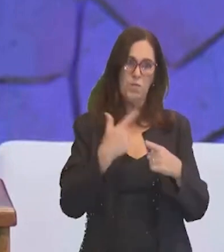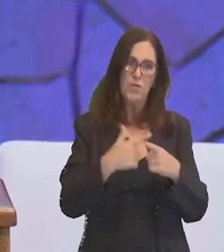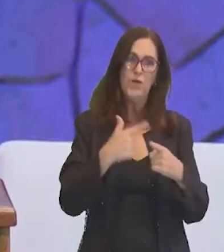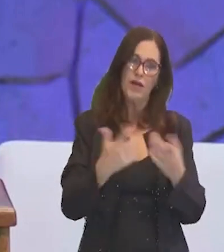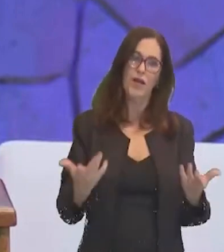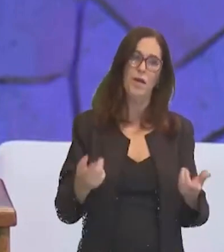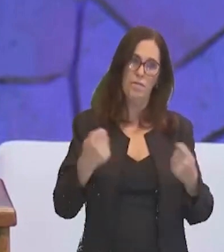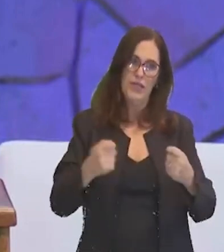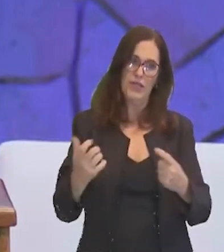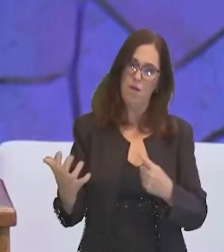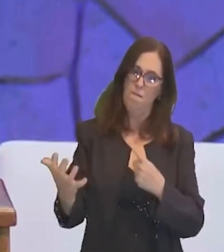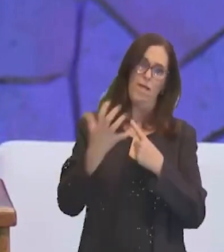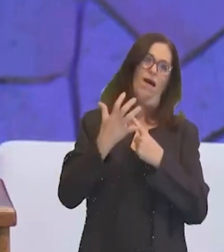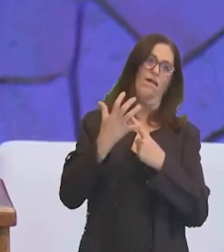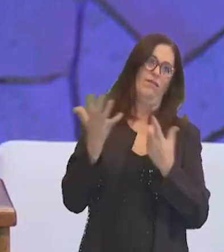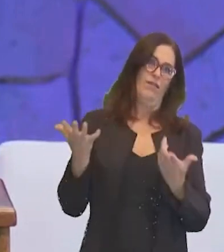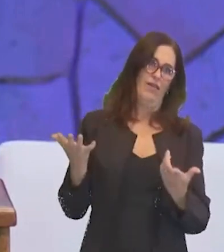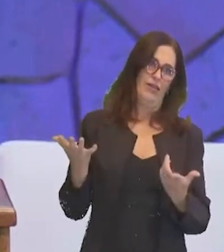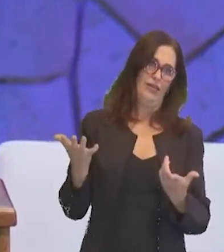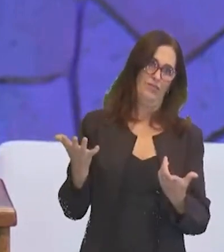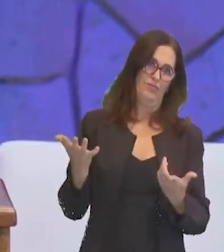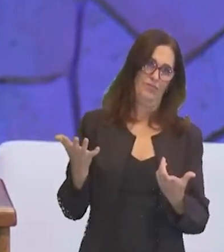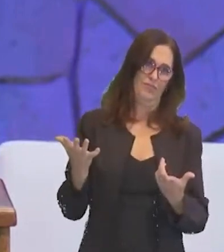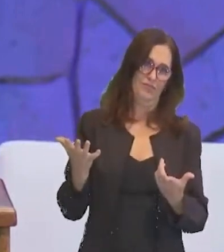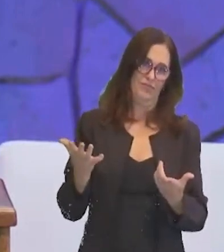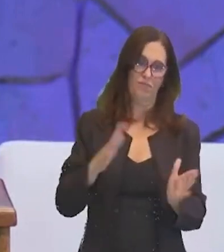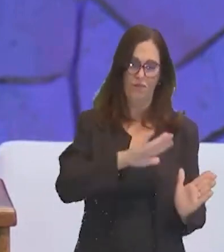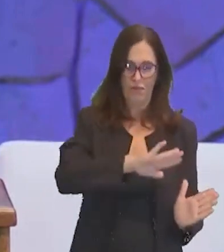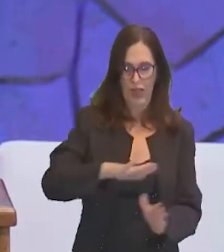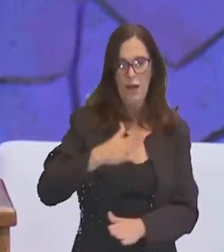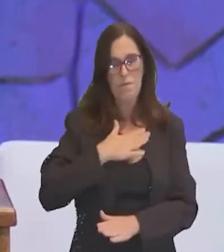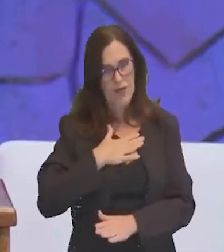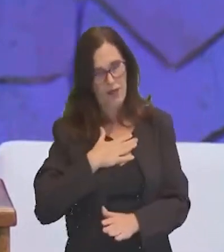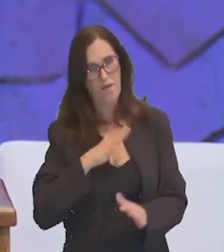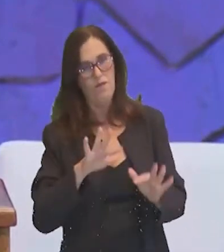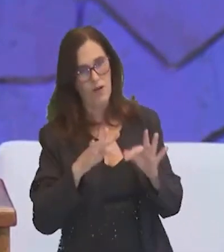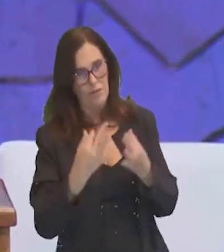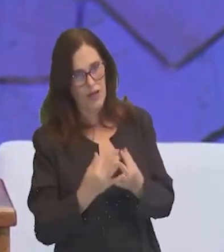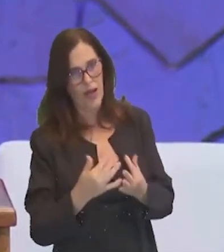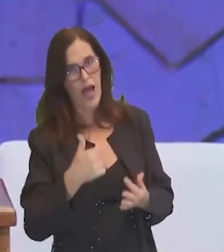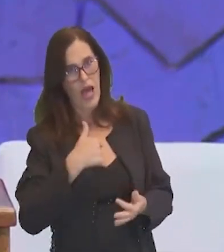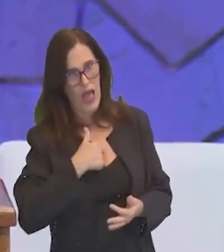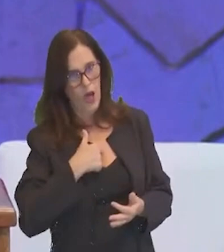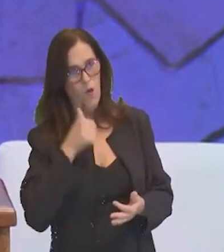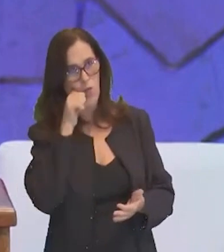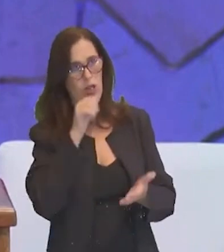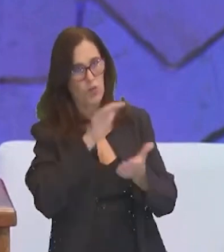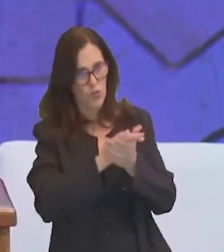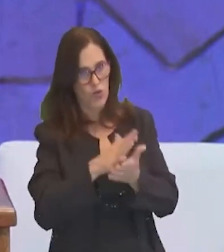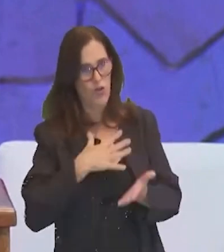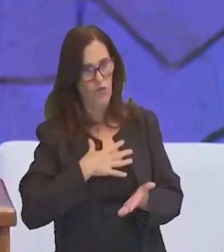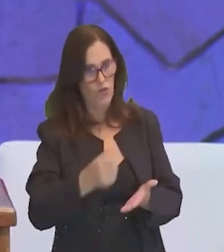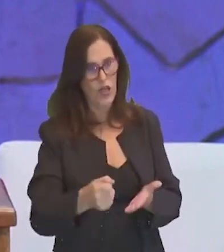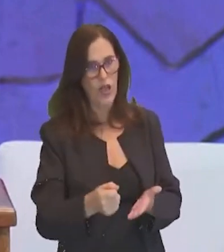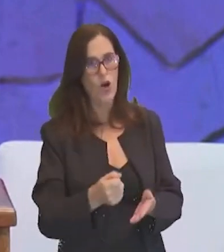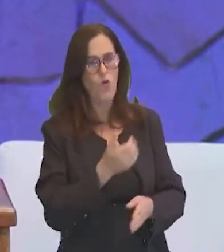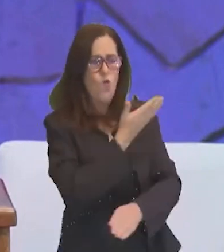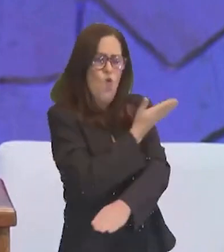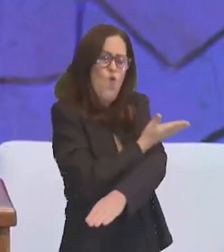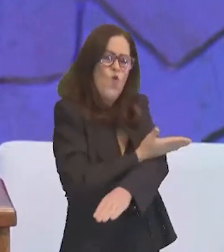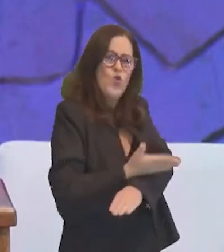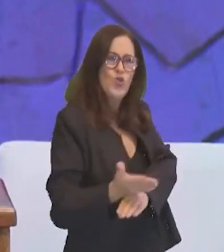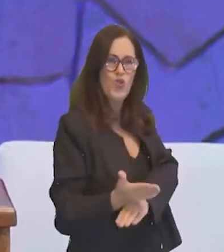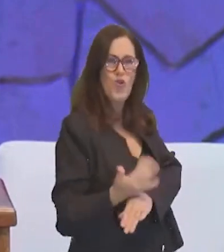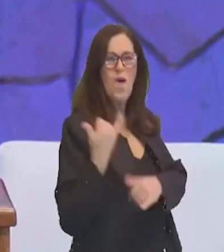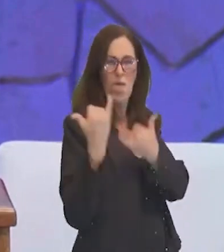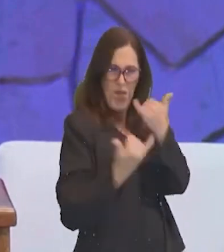A minha família, ela tem o costume, eu, minha esposa e meus 2 filhos, temos o costume de praticar uma